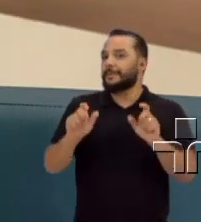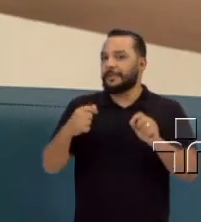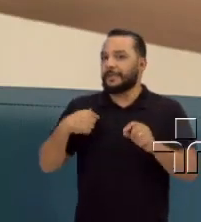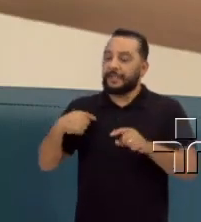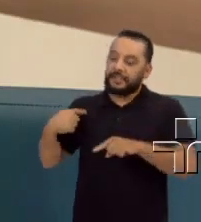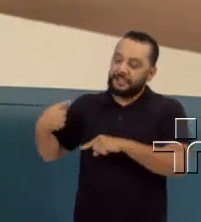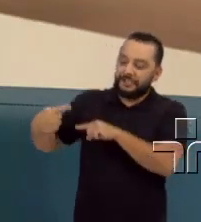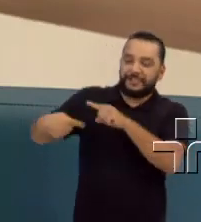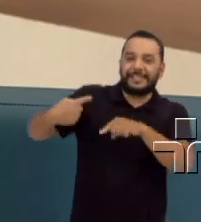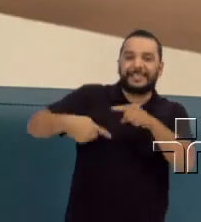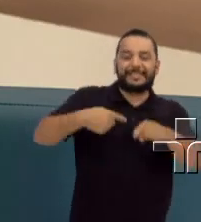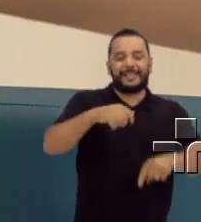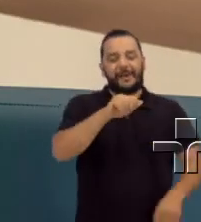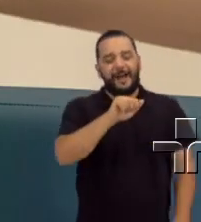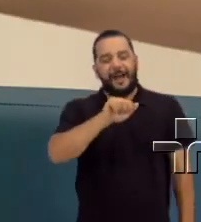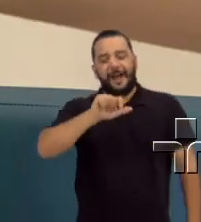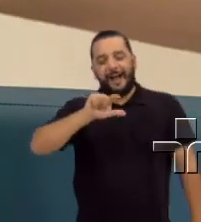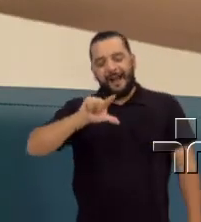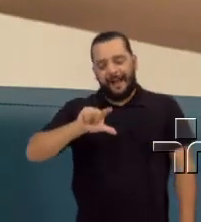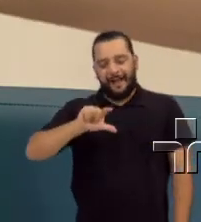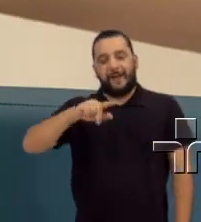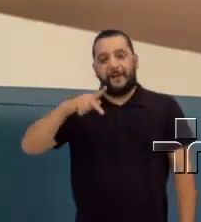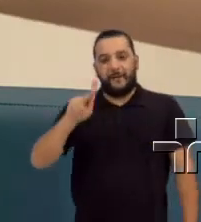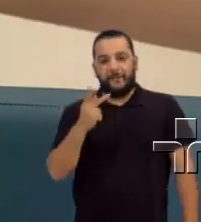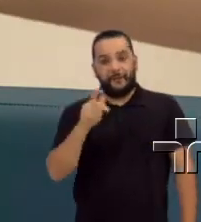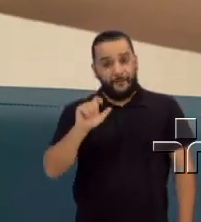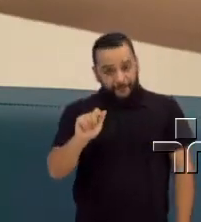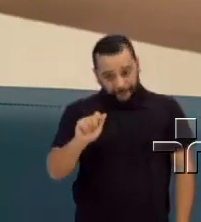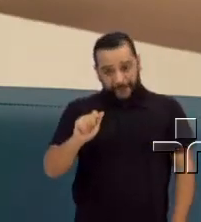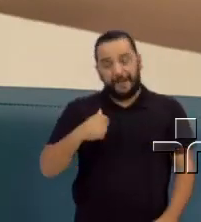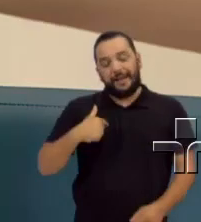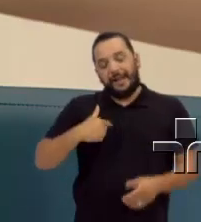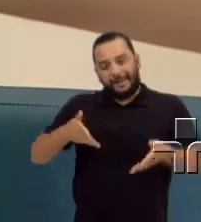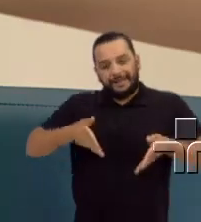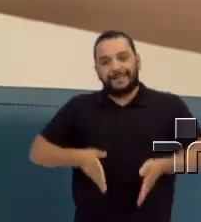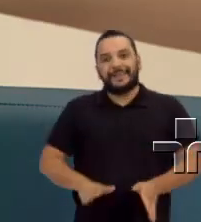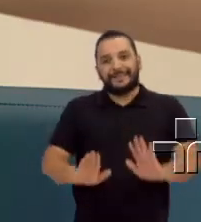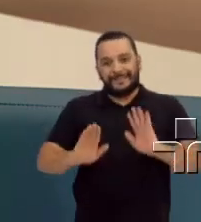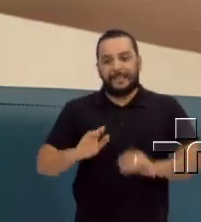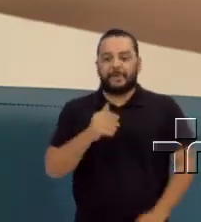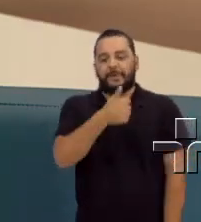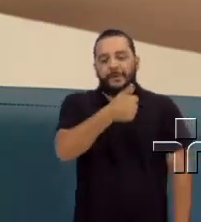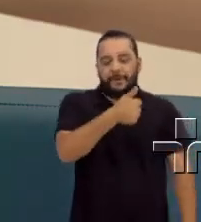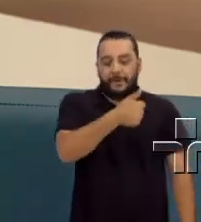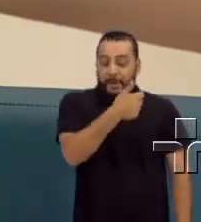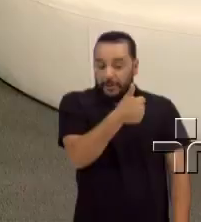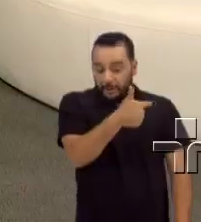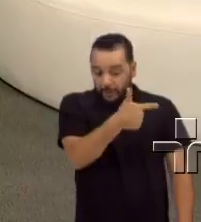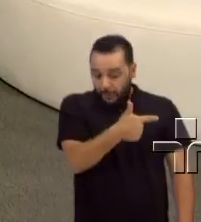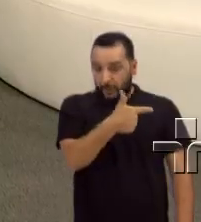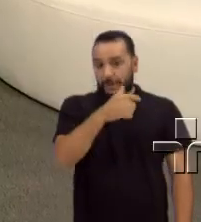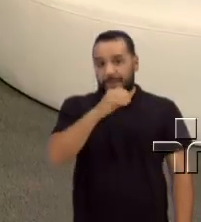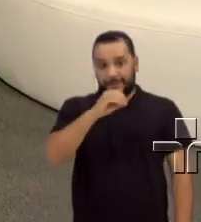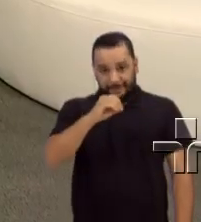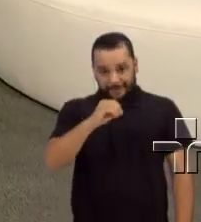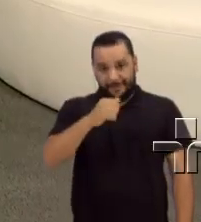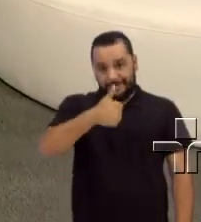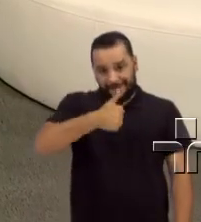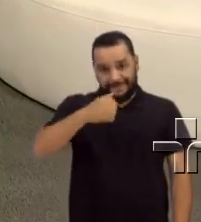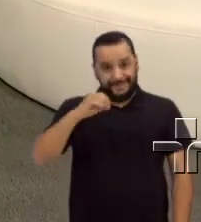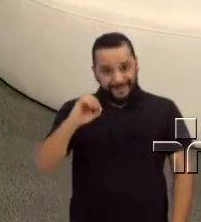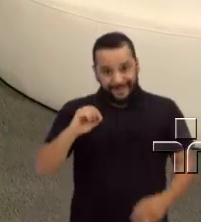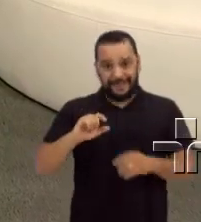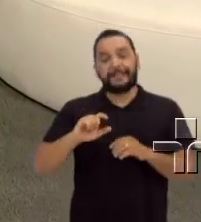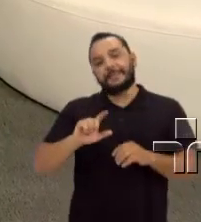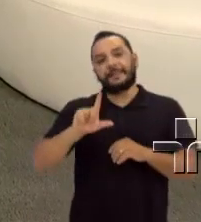geração alfa dos nascidos depois de 2010. A gente pode dizer que eles vivem numa era da